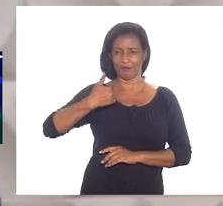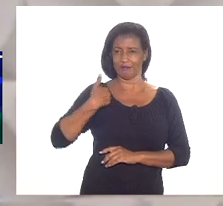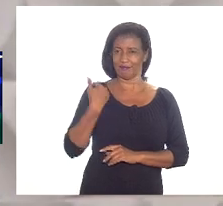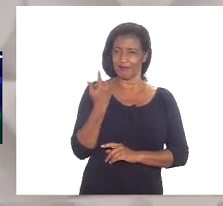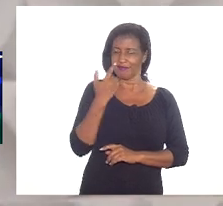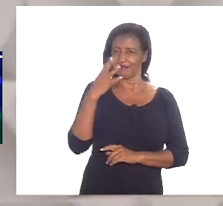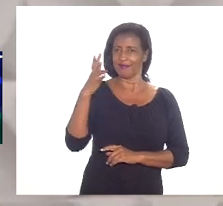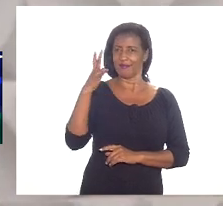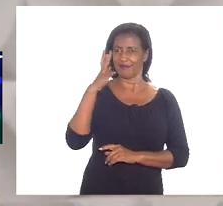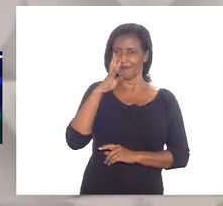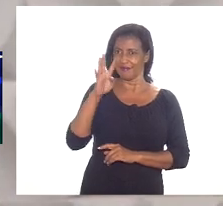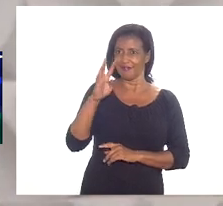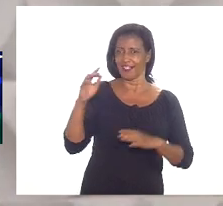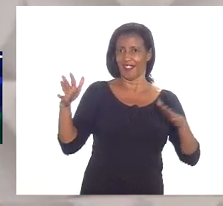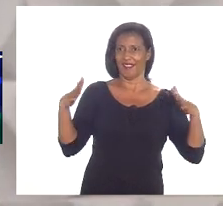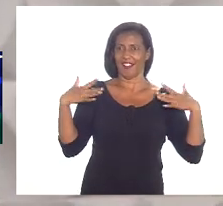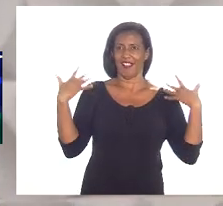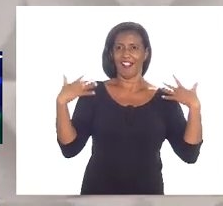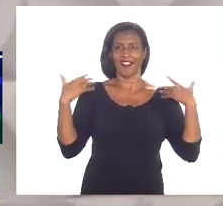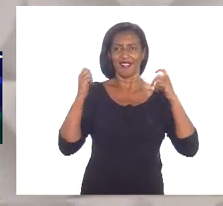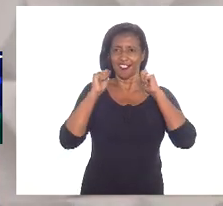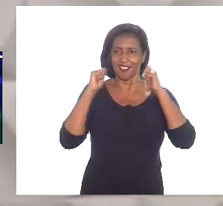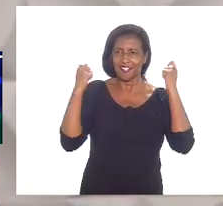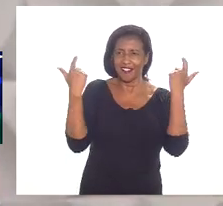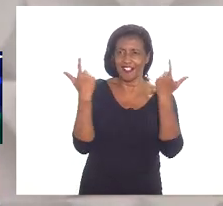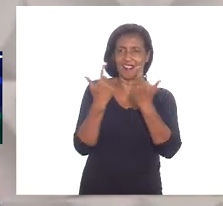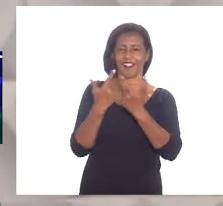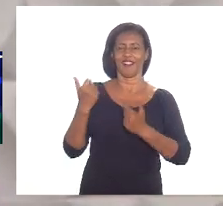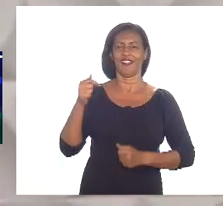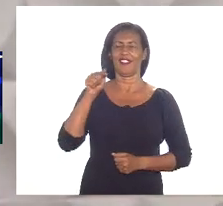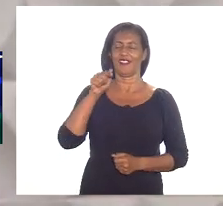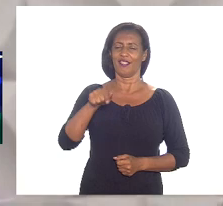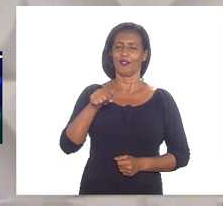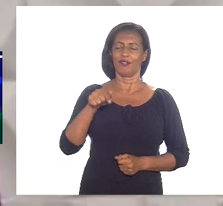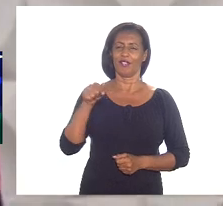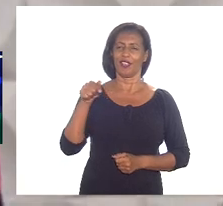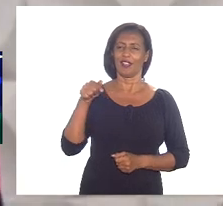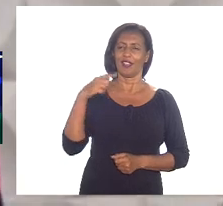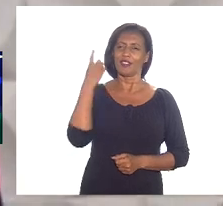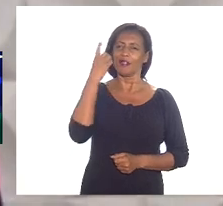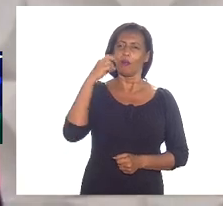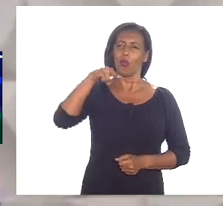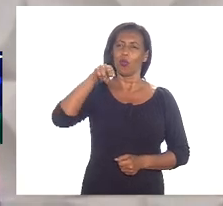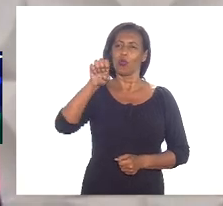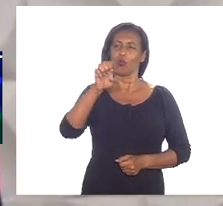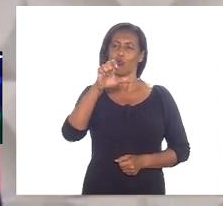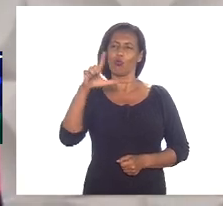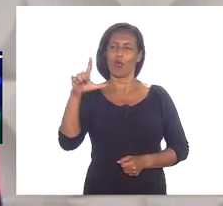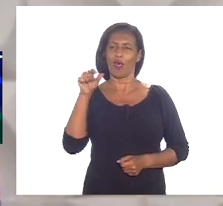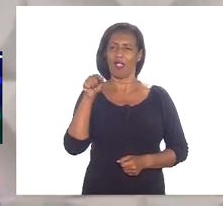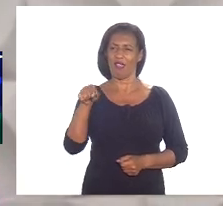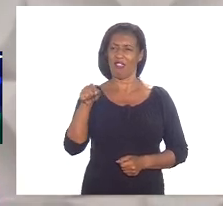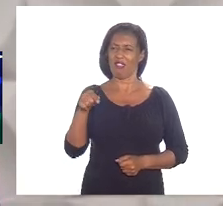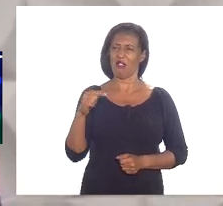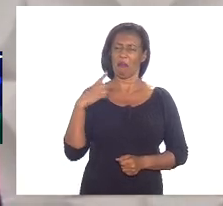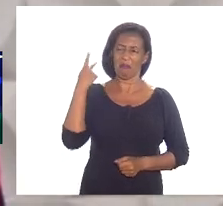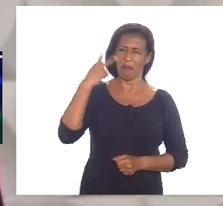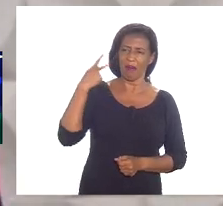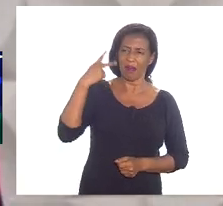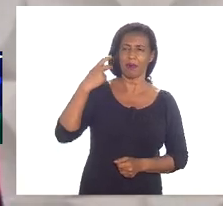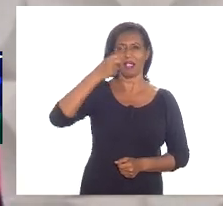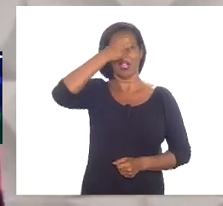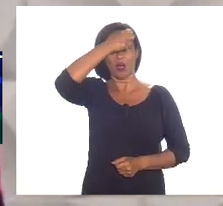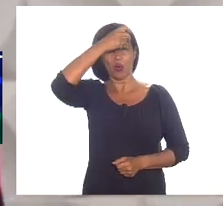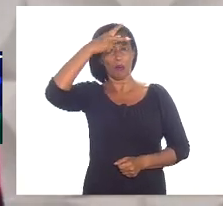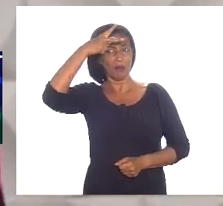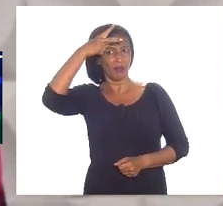alegria de ver de volta esse Parlamento o Deputado Neo de Carvalho pela sua trajetória política como o parlamentar como